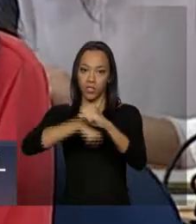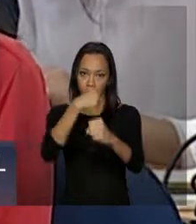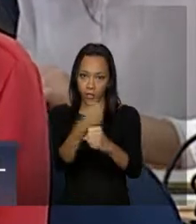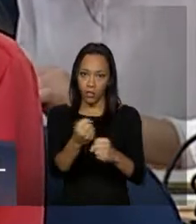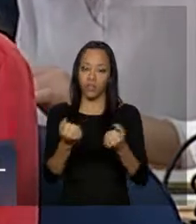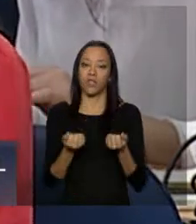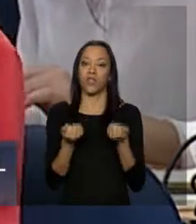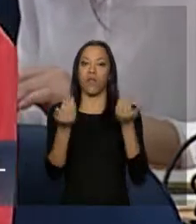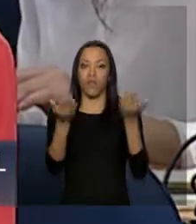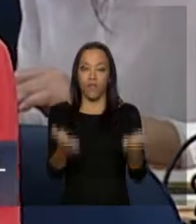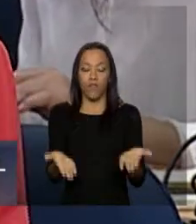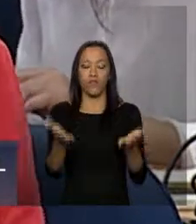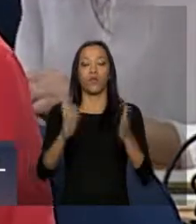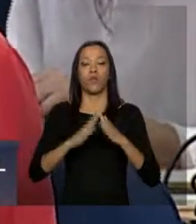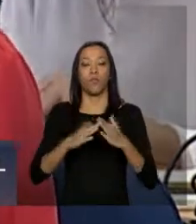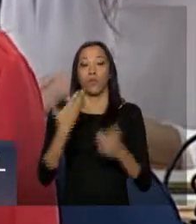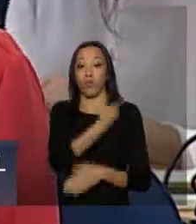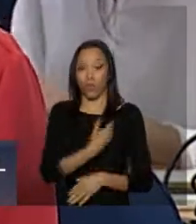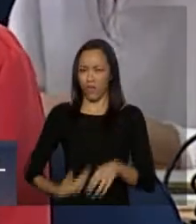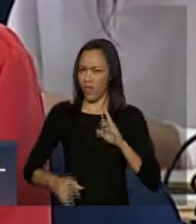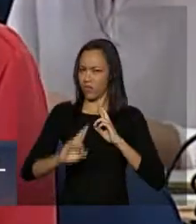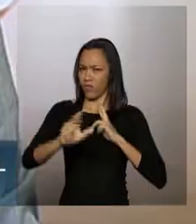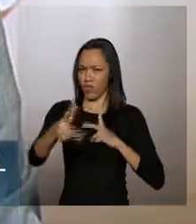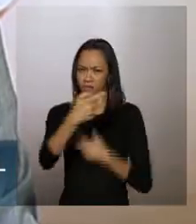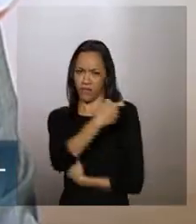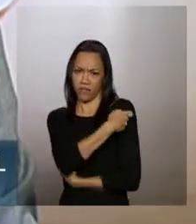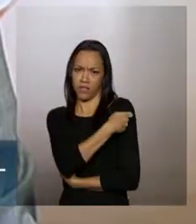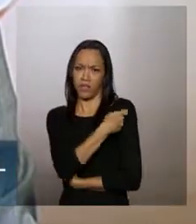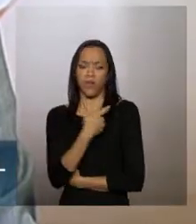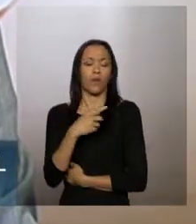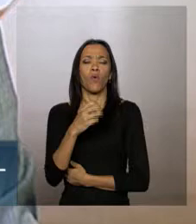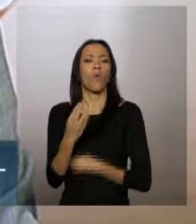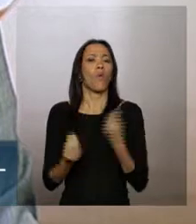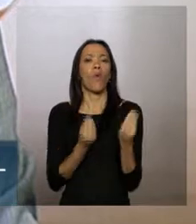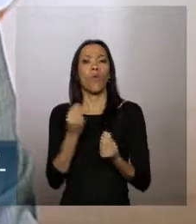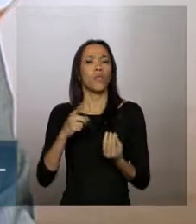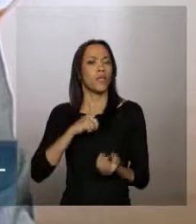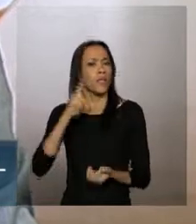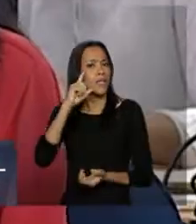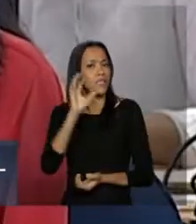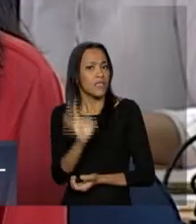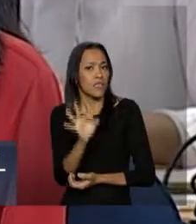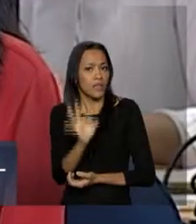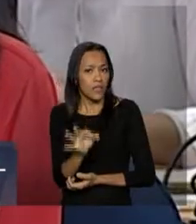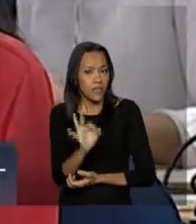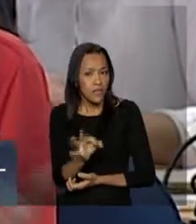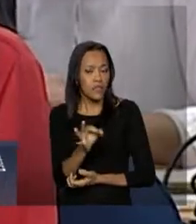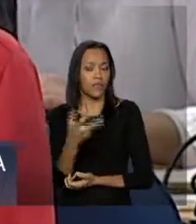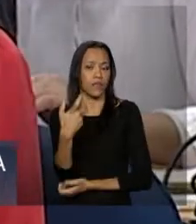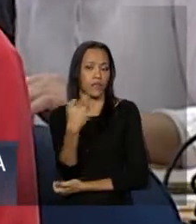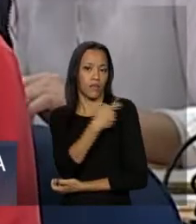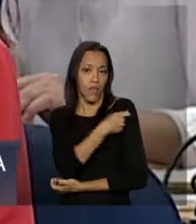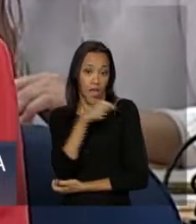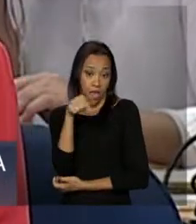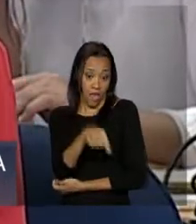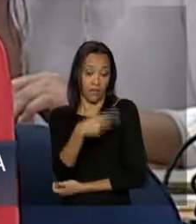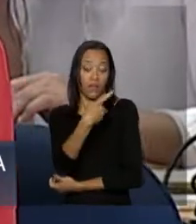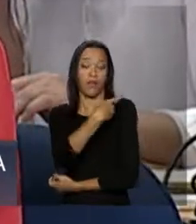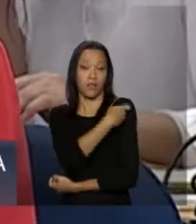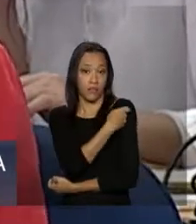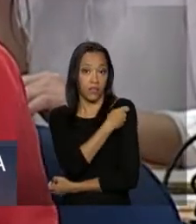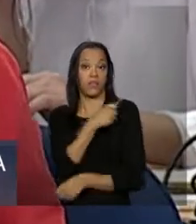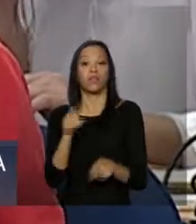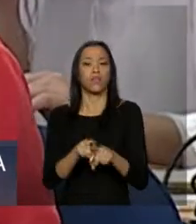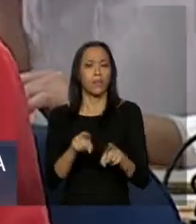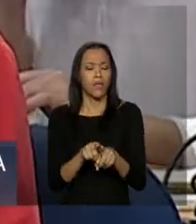governo, é uma vacina diferente da do ano passado. Como é que eu tenho certeza que a vacina que eu estou tomando na clínica de vacina é essa vacina também